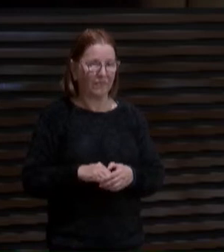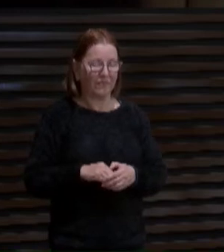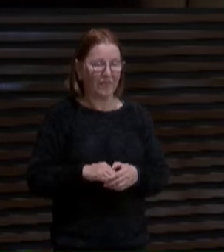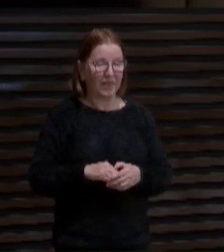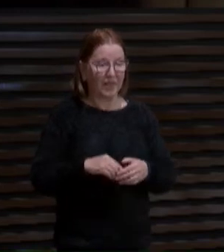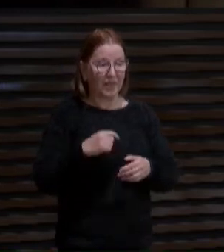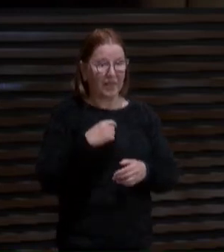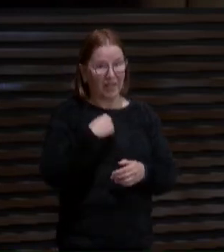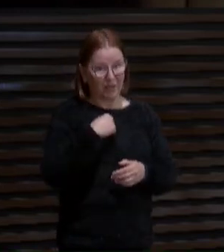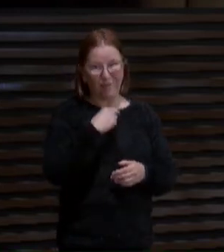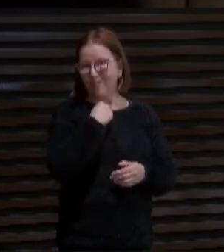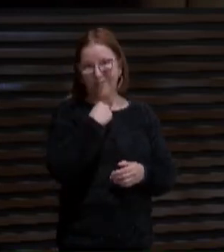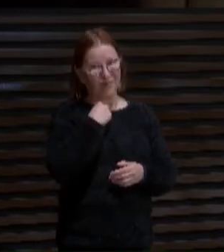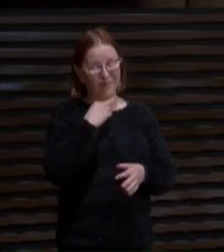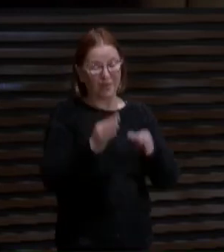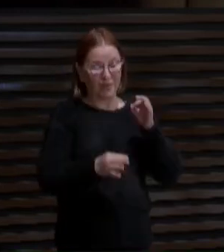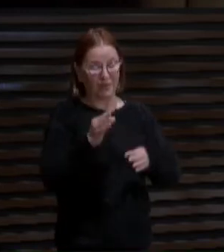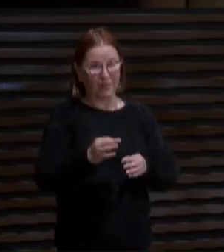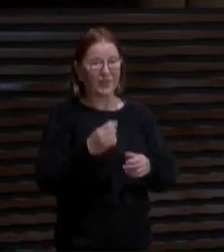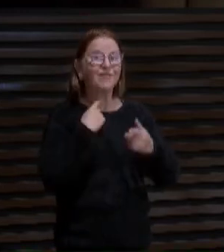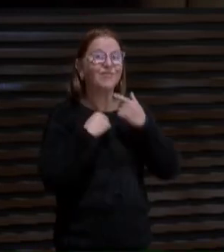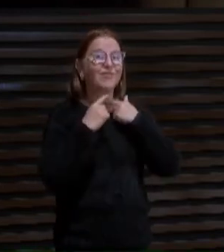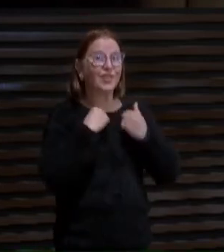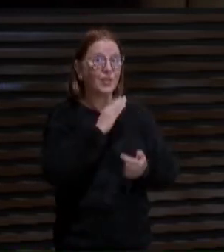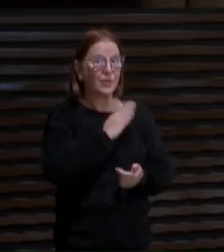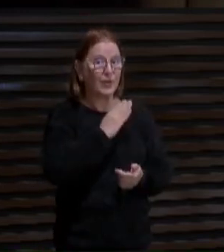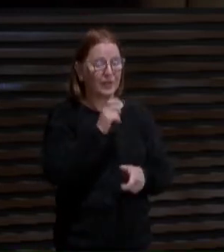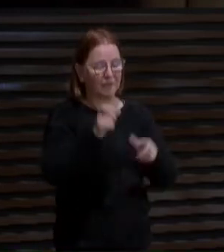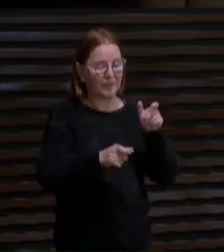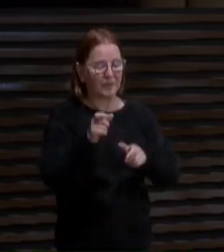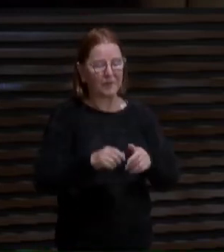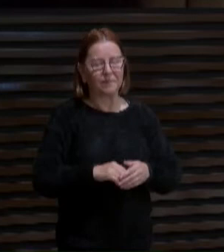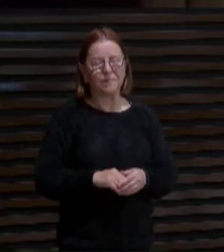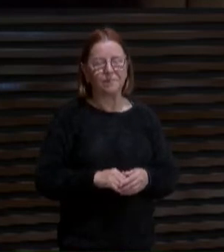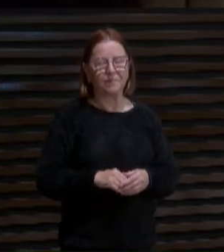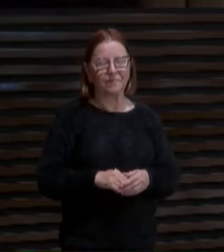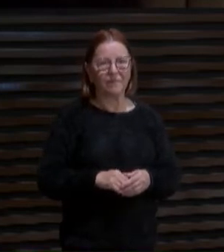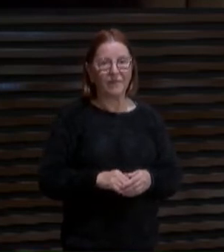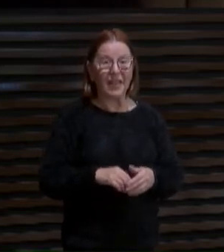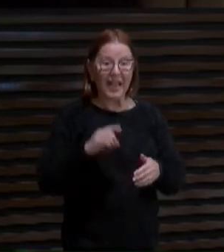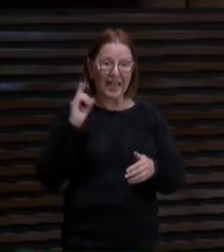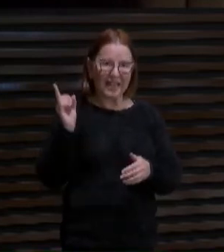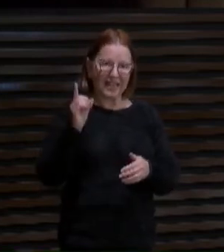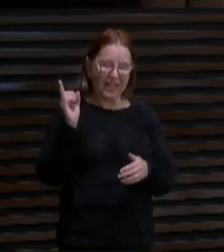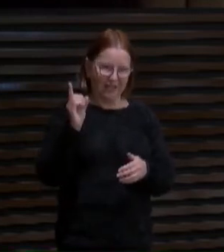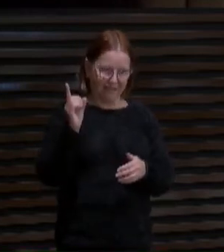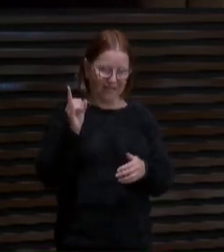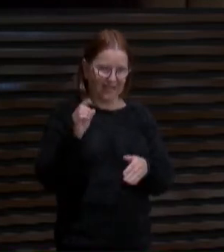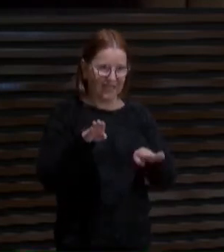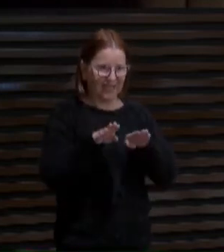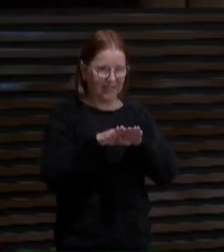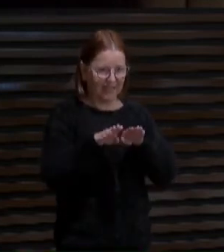coração ainda Outro registro bíblico interessante da vida de Davi em que podemos aprender